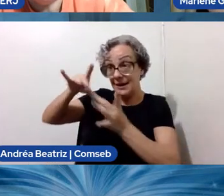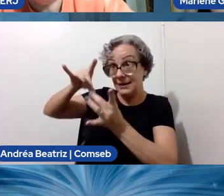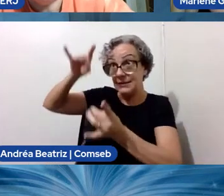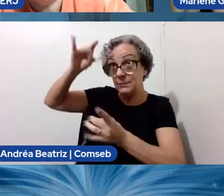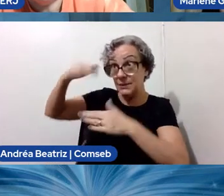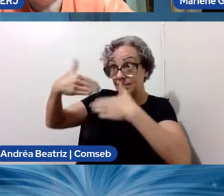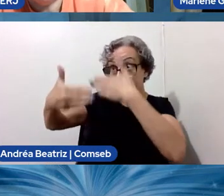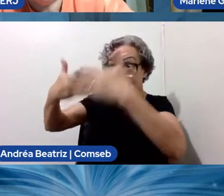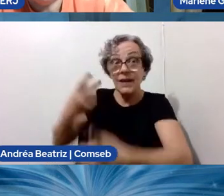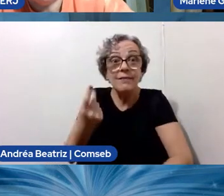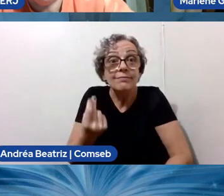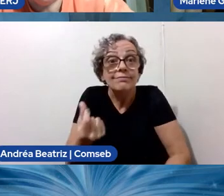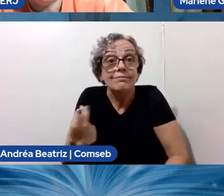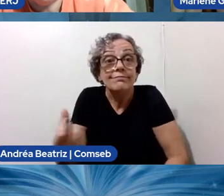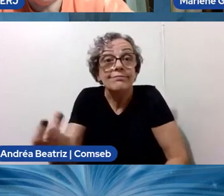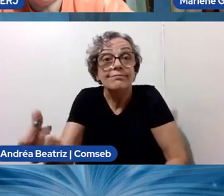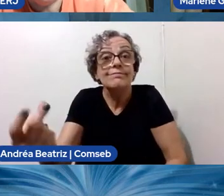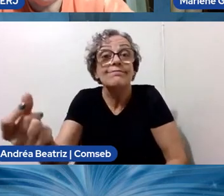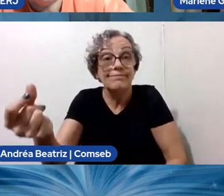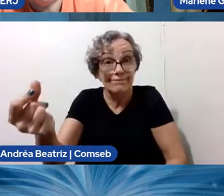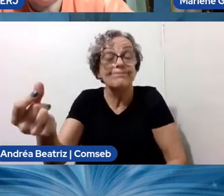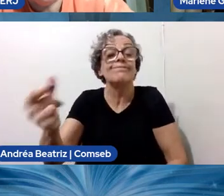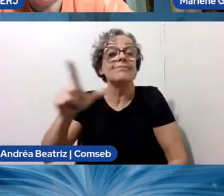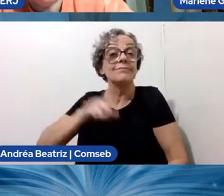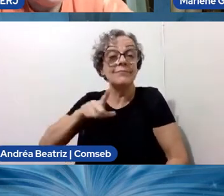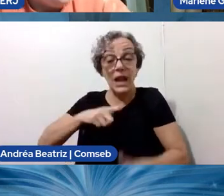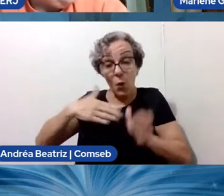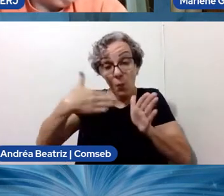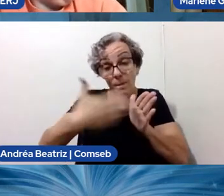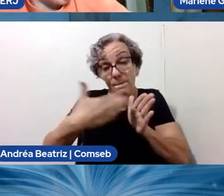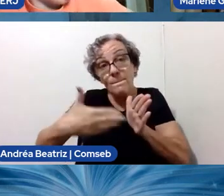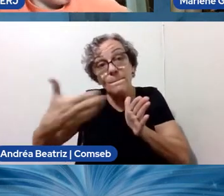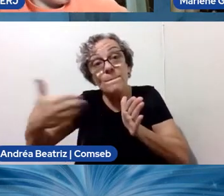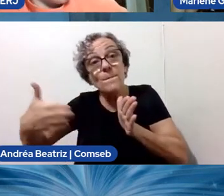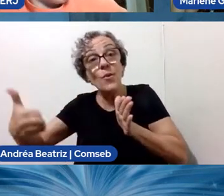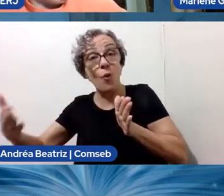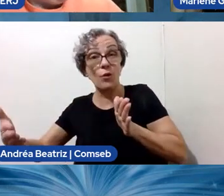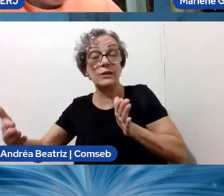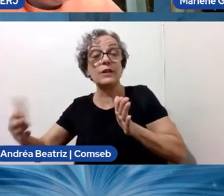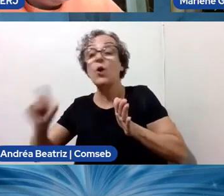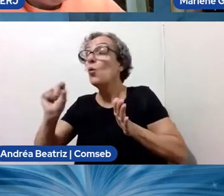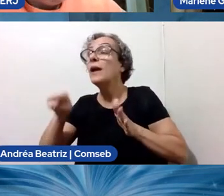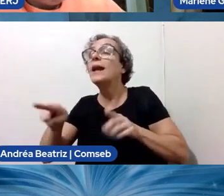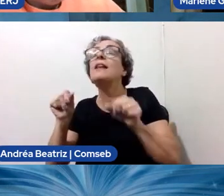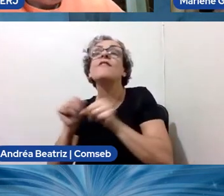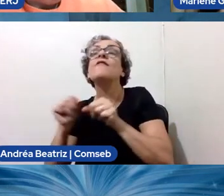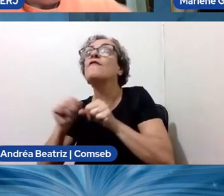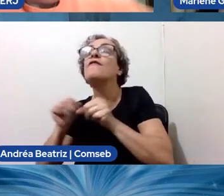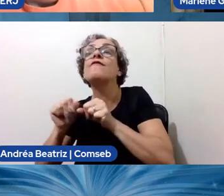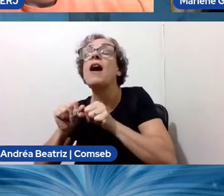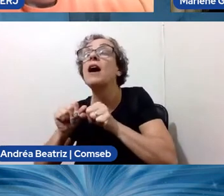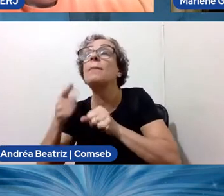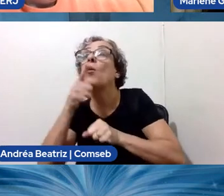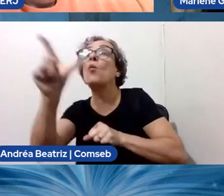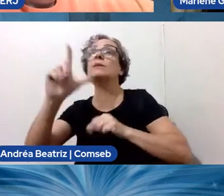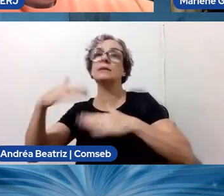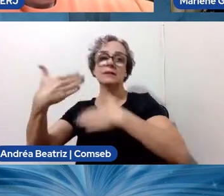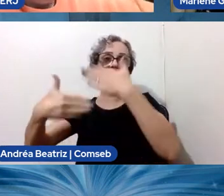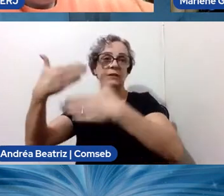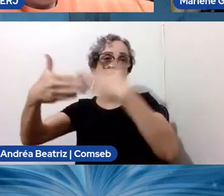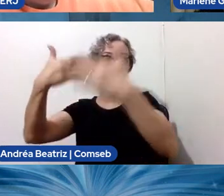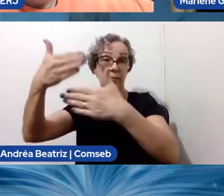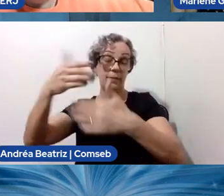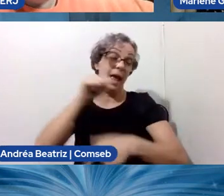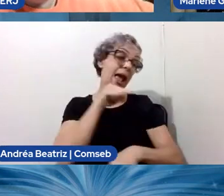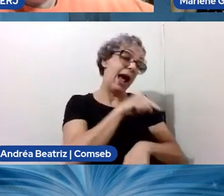de evolução, né? E quais são as ferramentas, do que ele lança a mão para esse desenvolvimento, e a matéria, o desenvolvimento material,